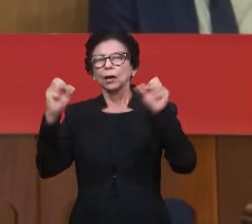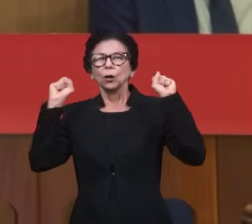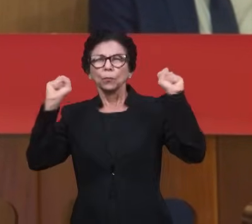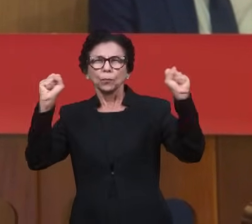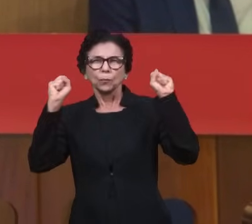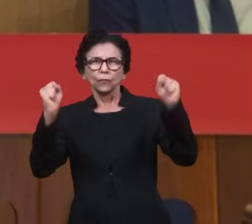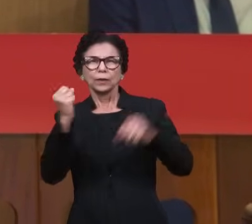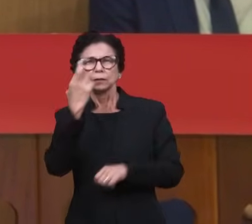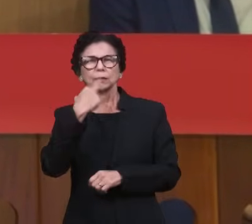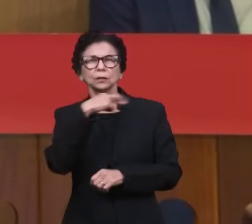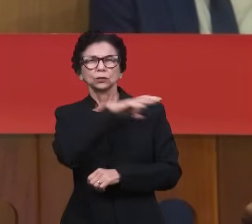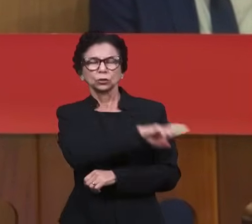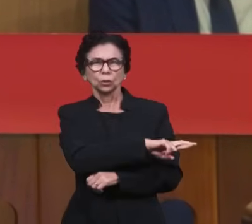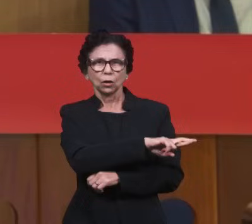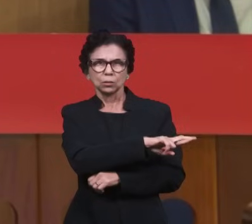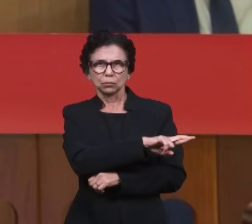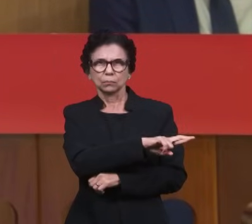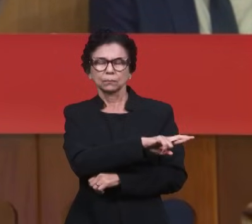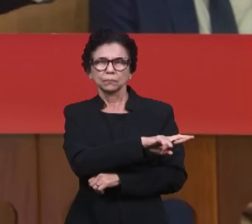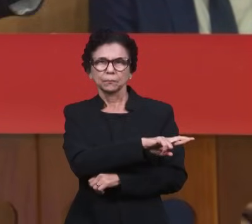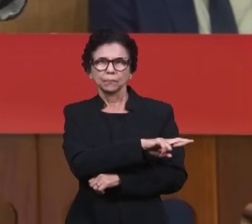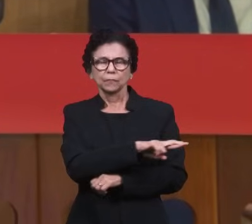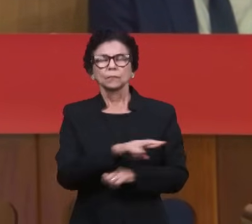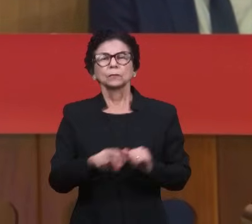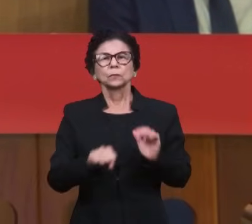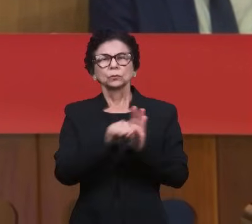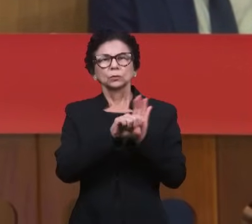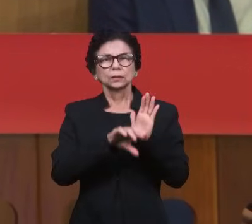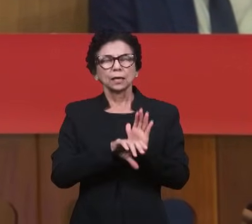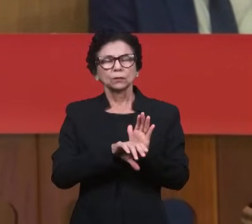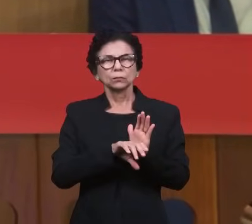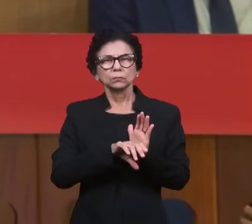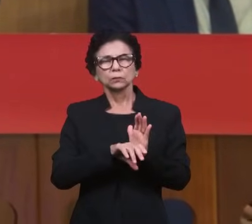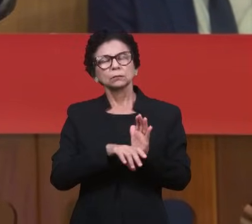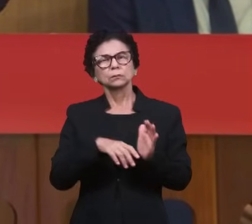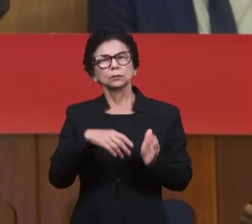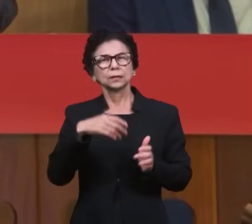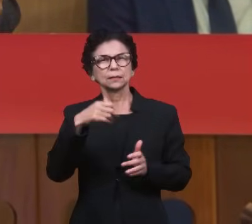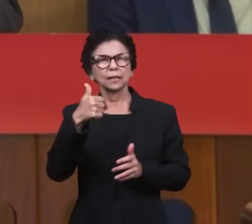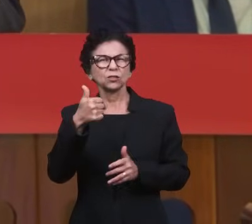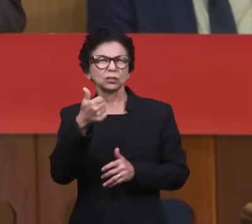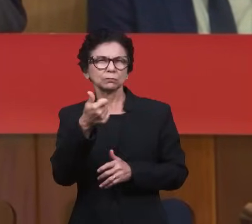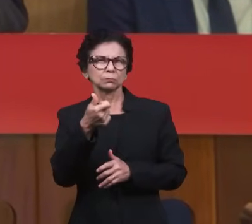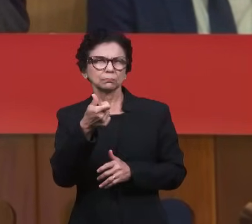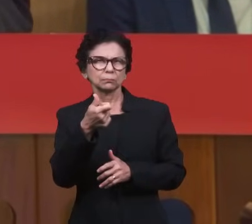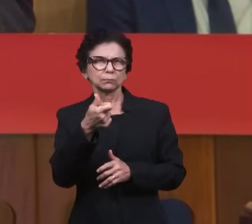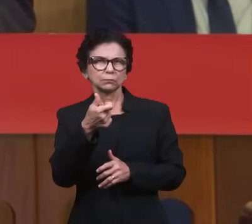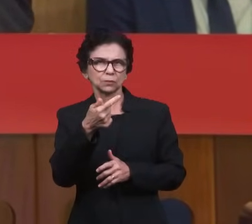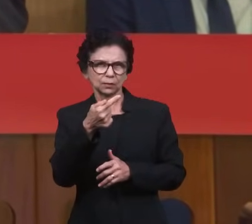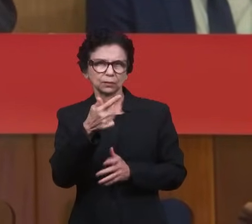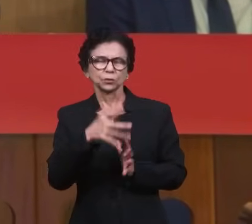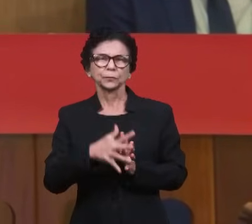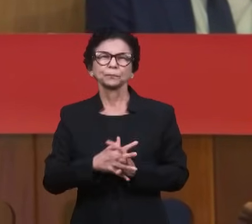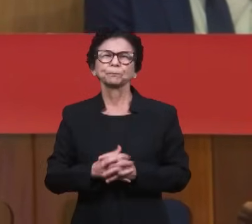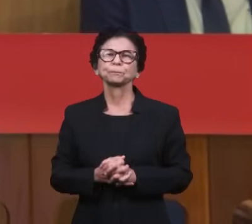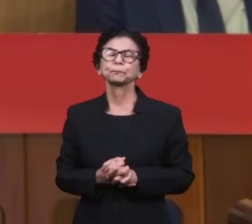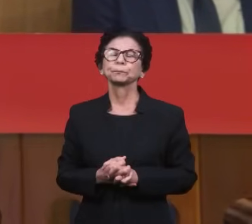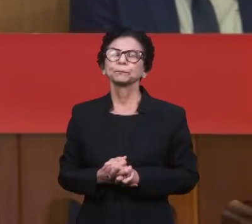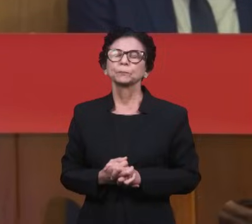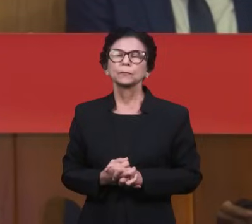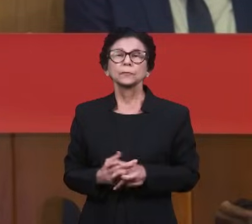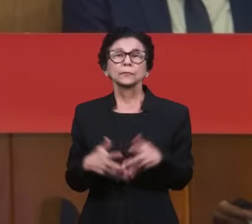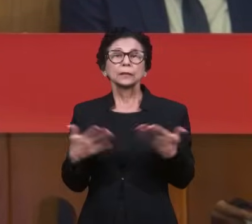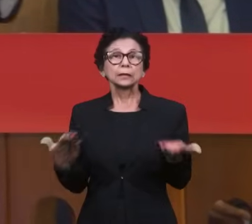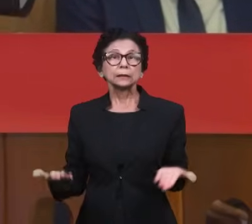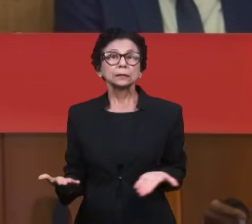era cristianismo, acabou. Então, não tem o que falar. Mas Descartes, ele diz, vocês